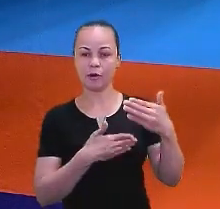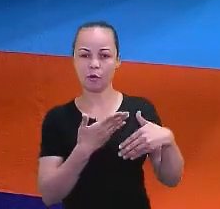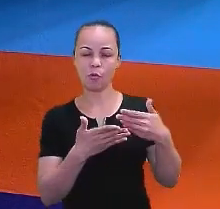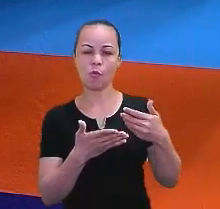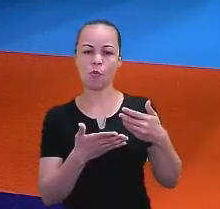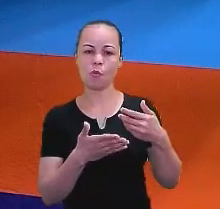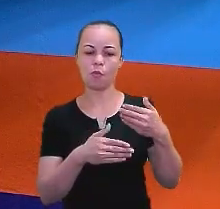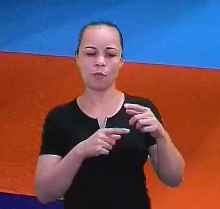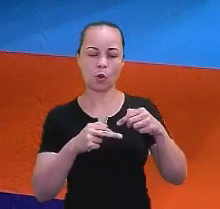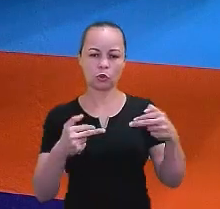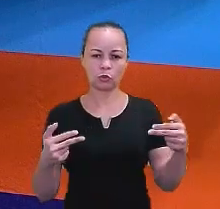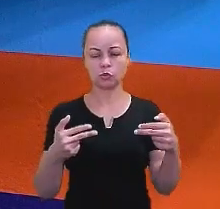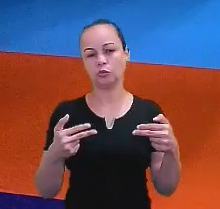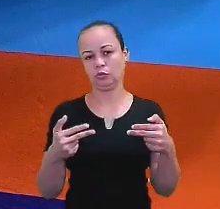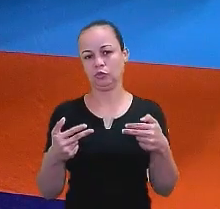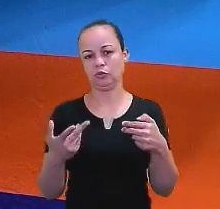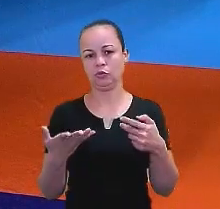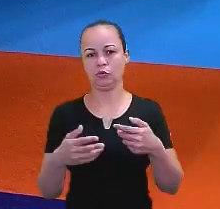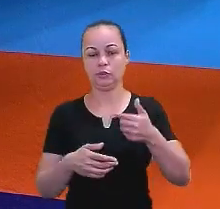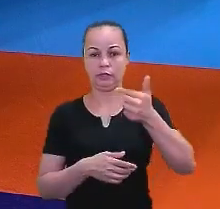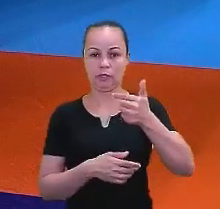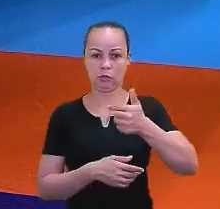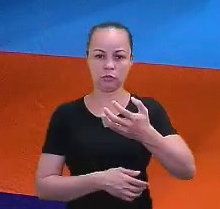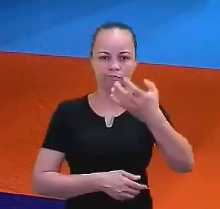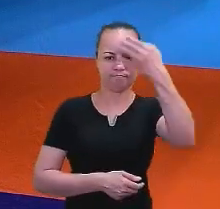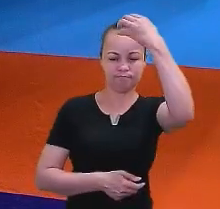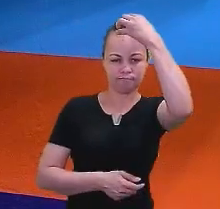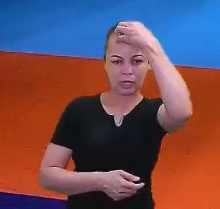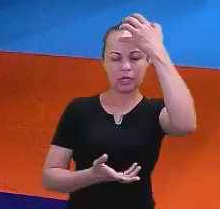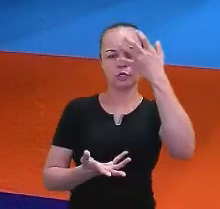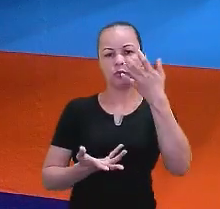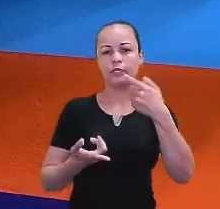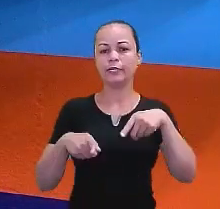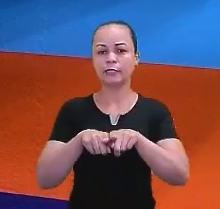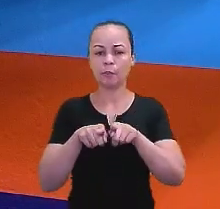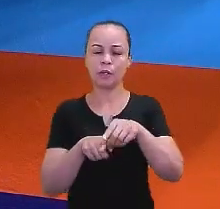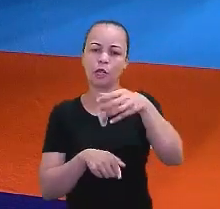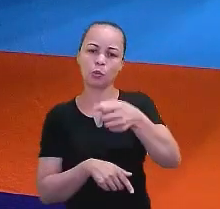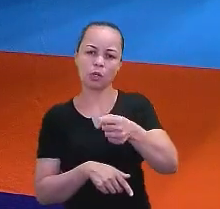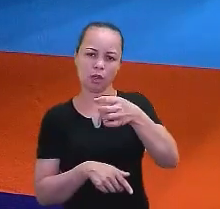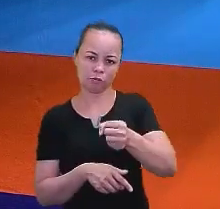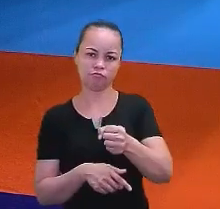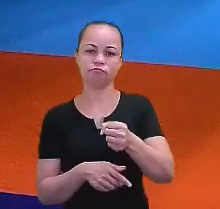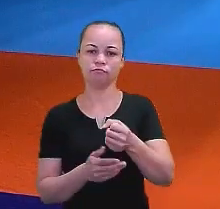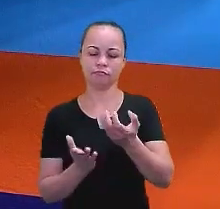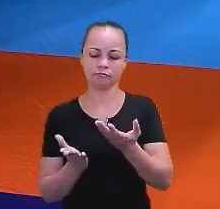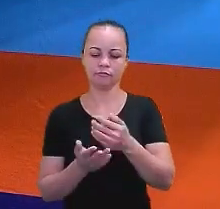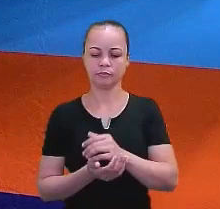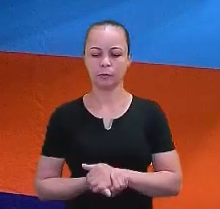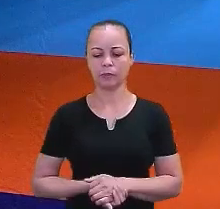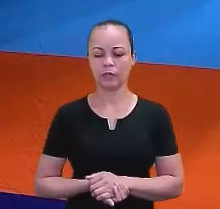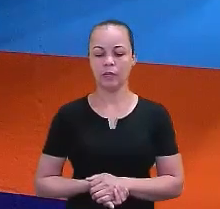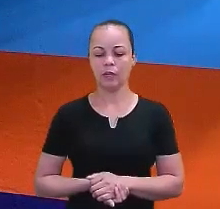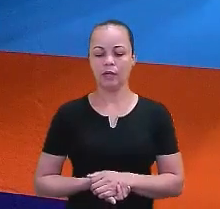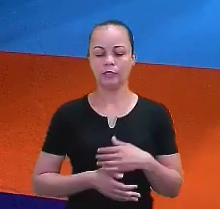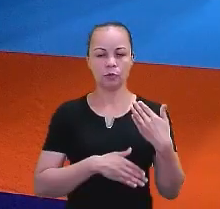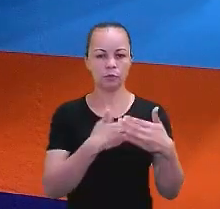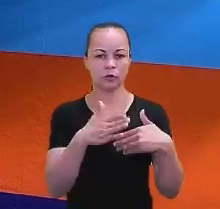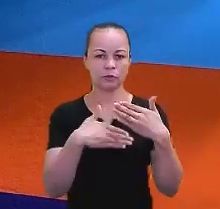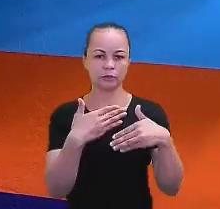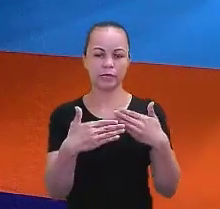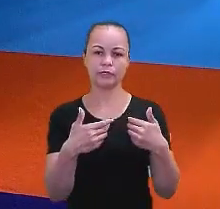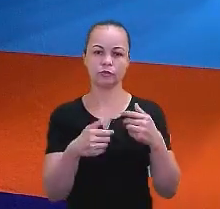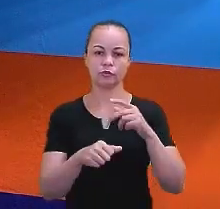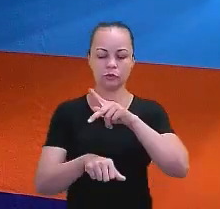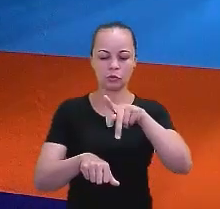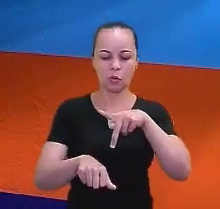Império, e o leite. Então, o processo de industrialização que vai se dar no nosso